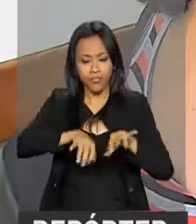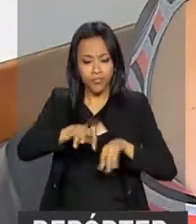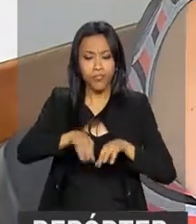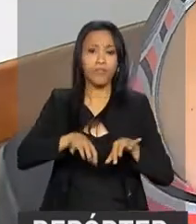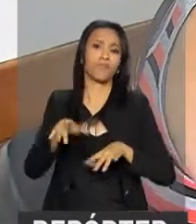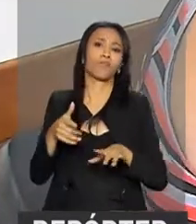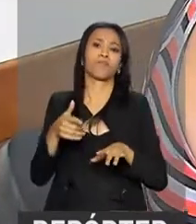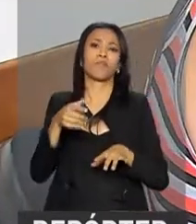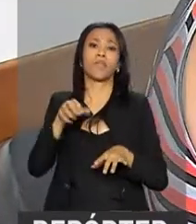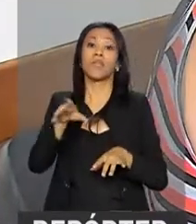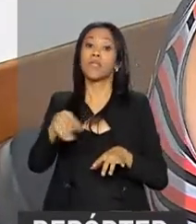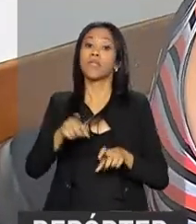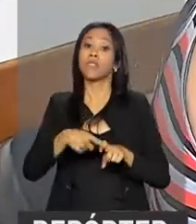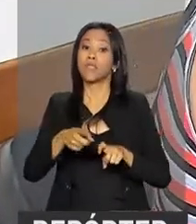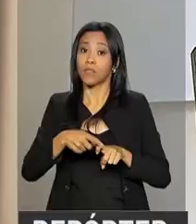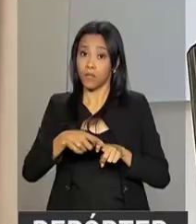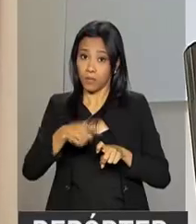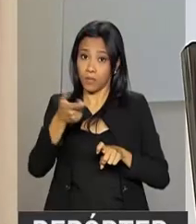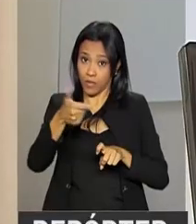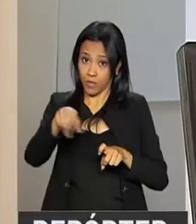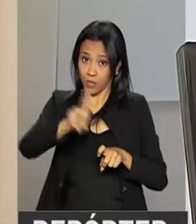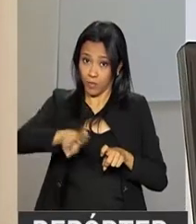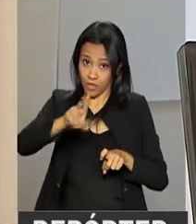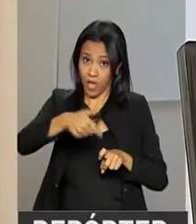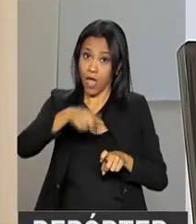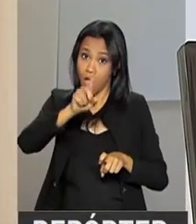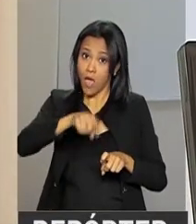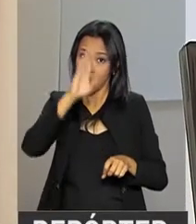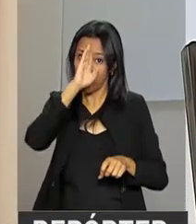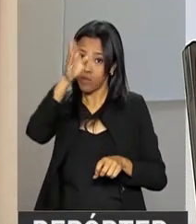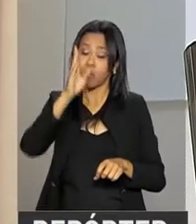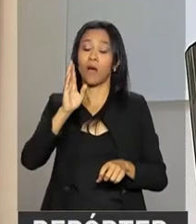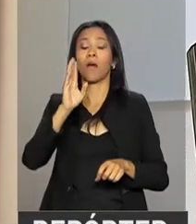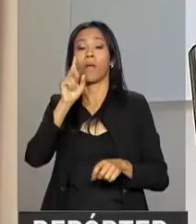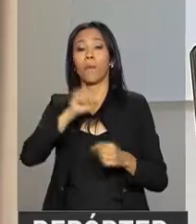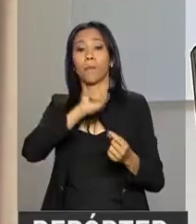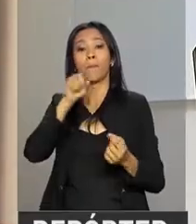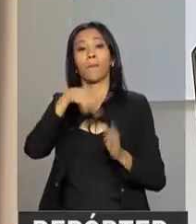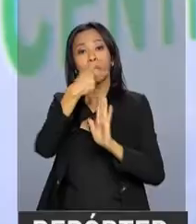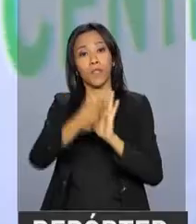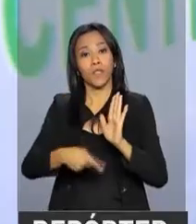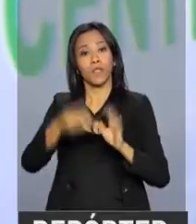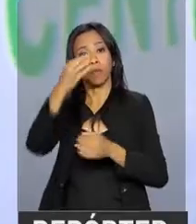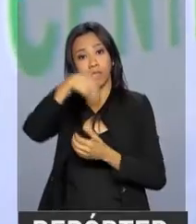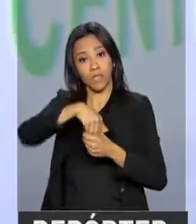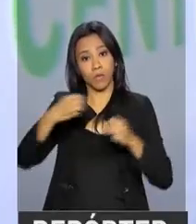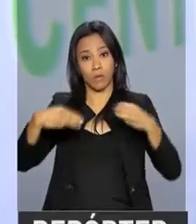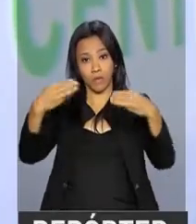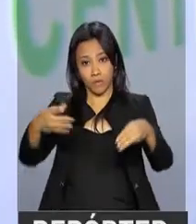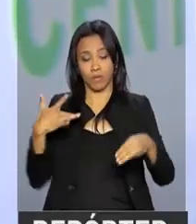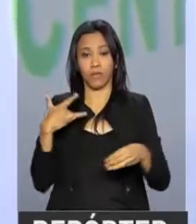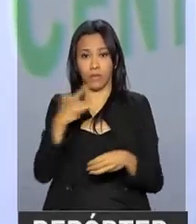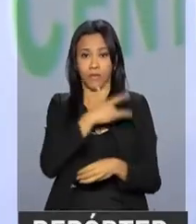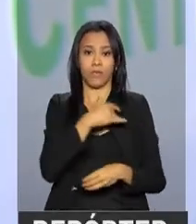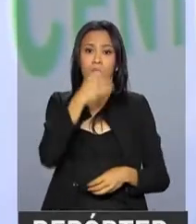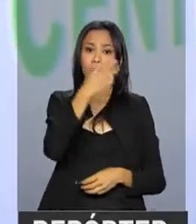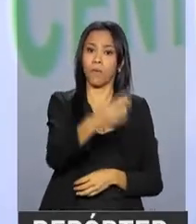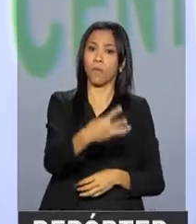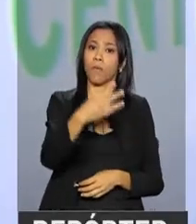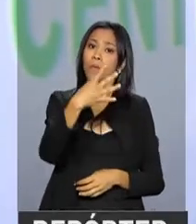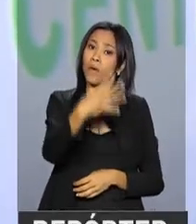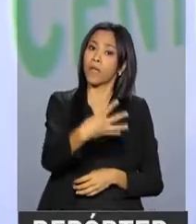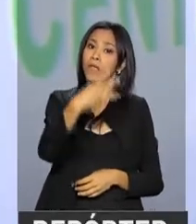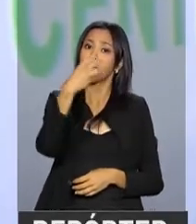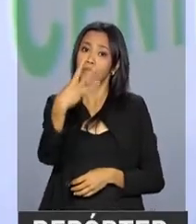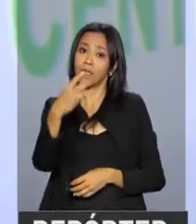os prontuários dos pacientes do SUS é um dos principais projetos da atual gestão do Ministério da Saúde. Dos 43 mil postos de